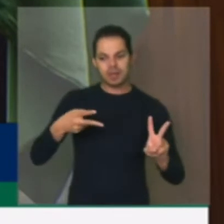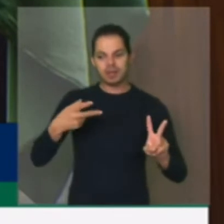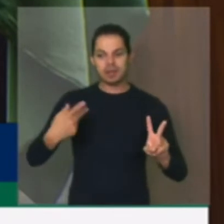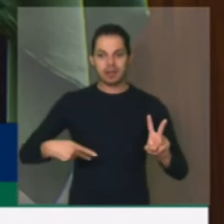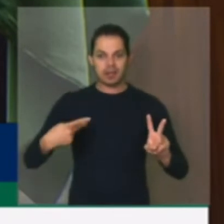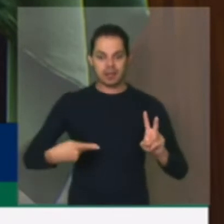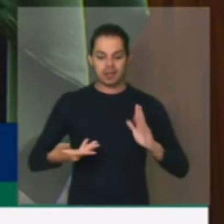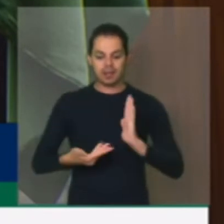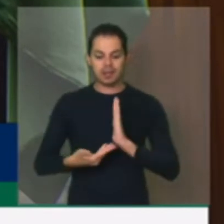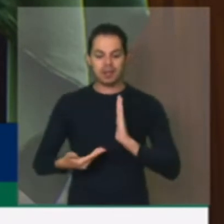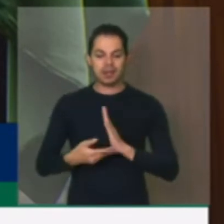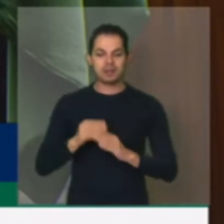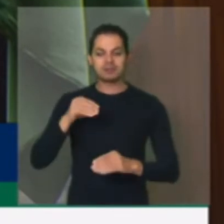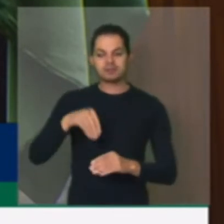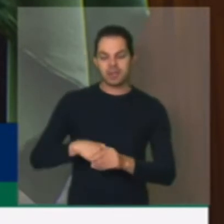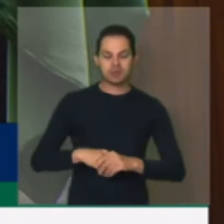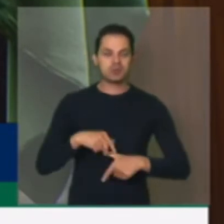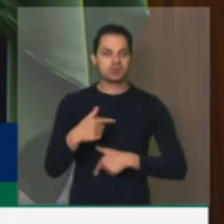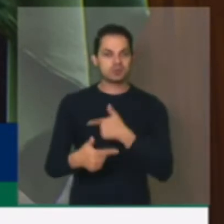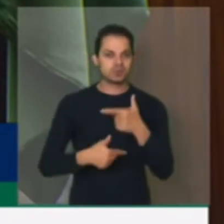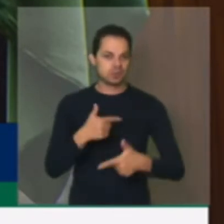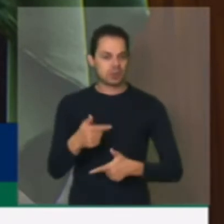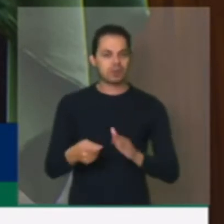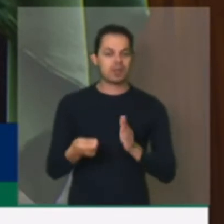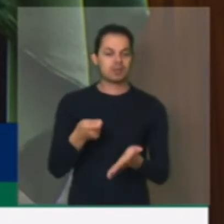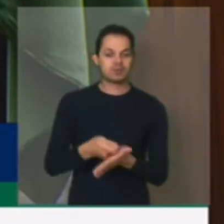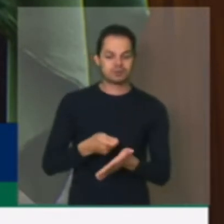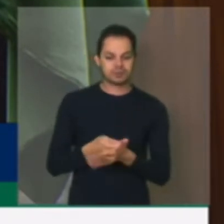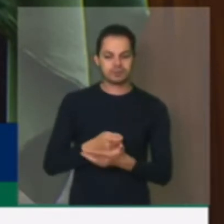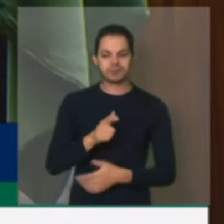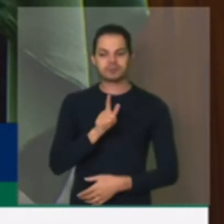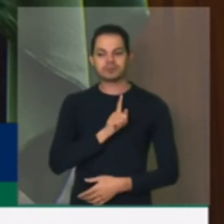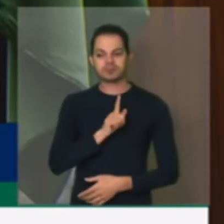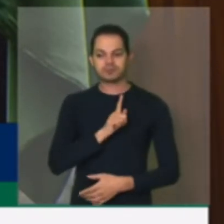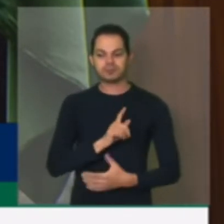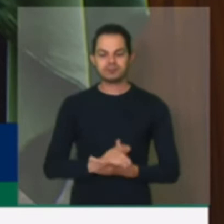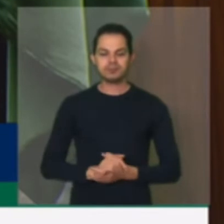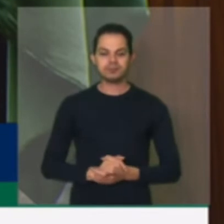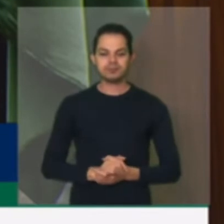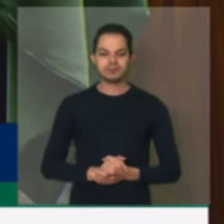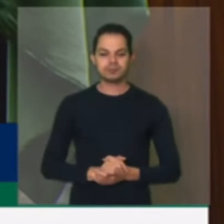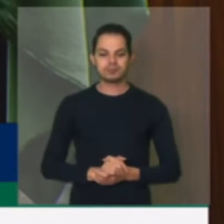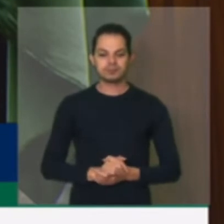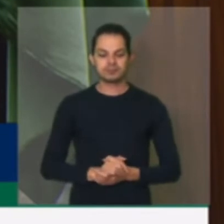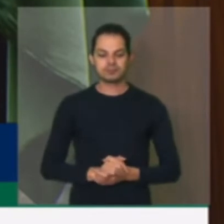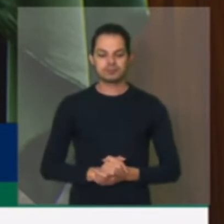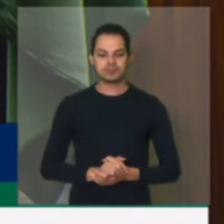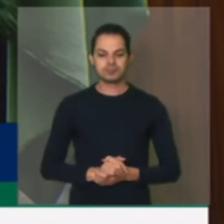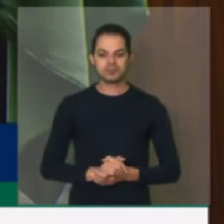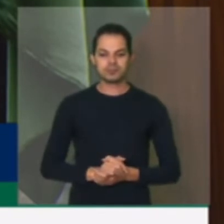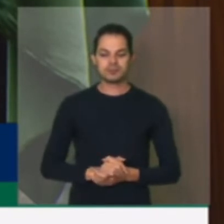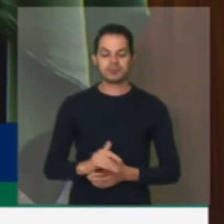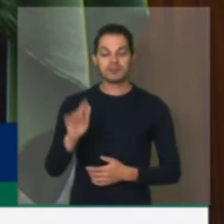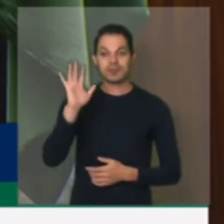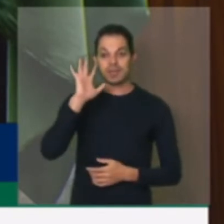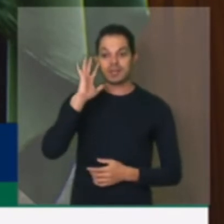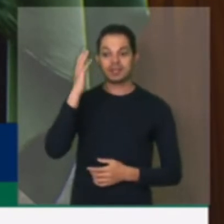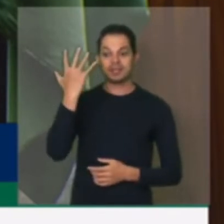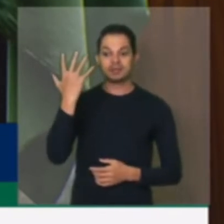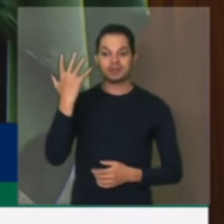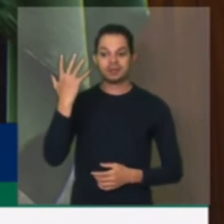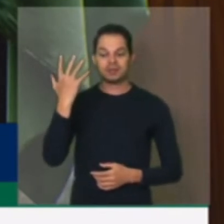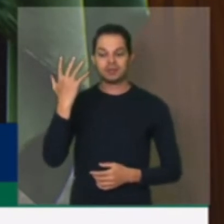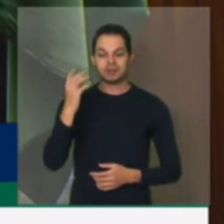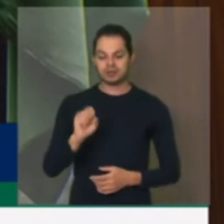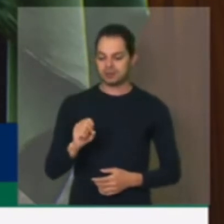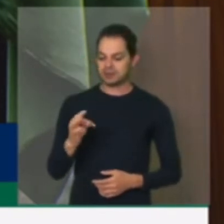tem um exercício a fazer nesse momento. Há uma decisão que vai ser tomada pelo